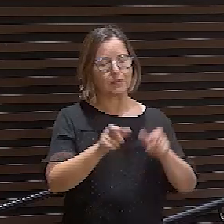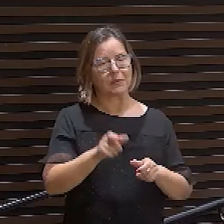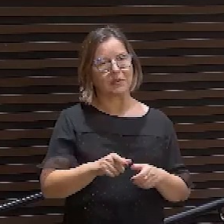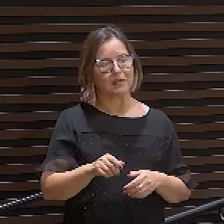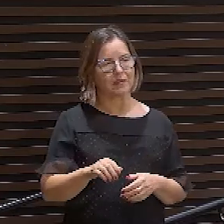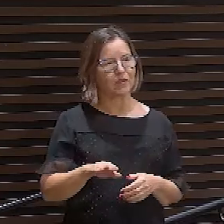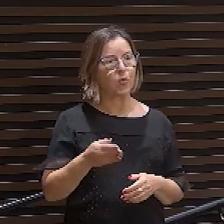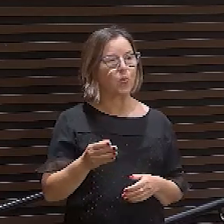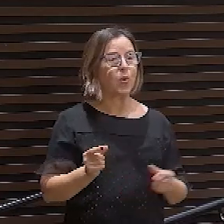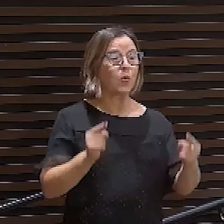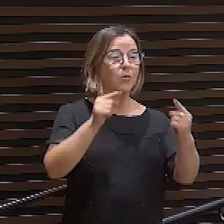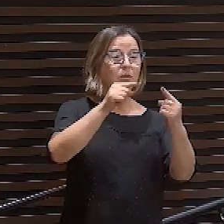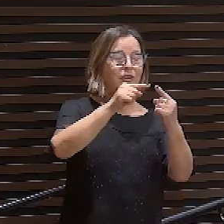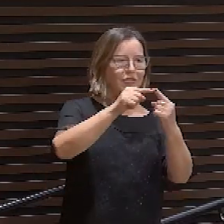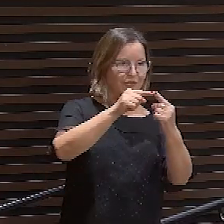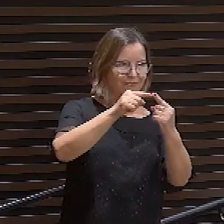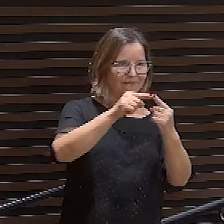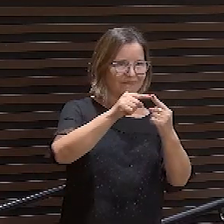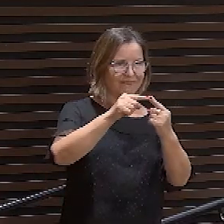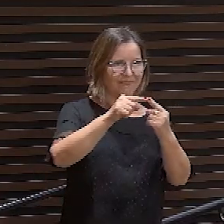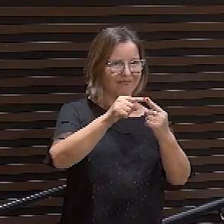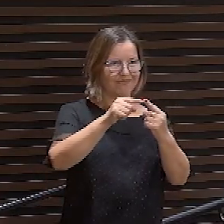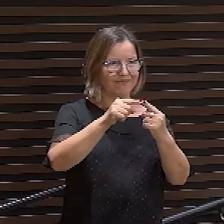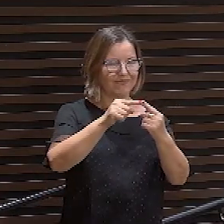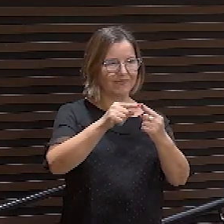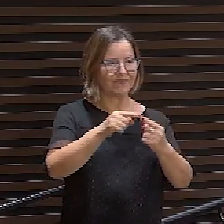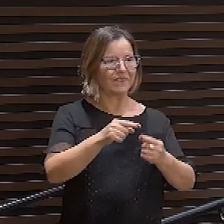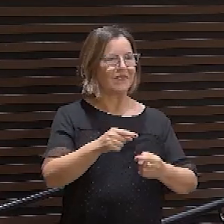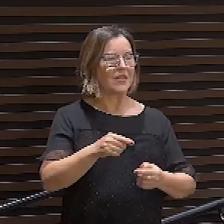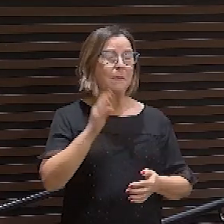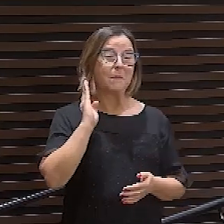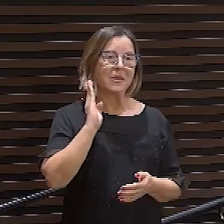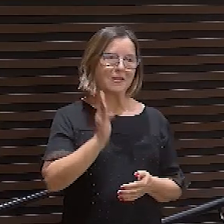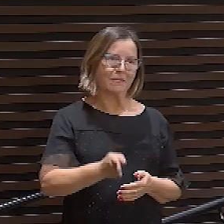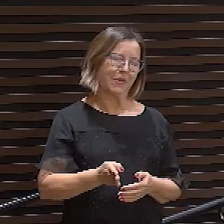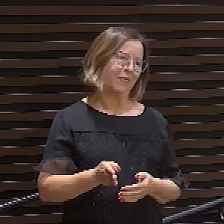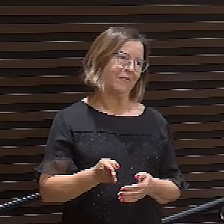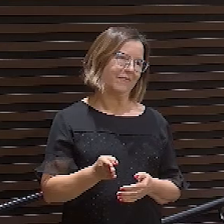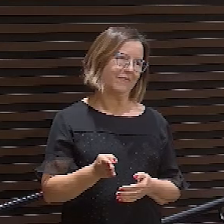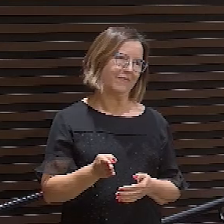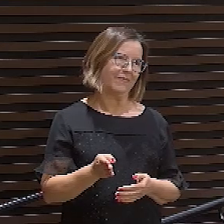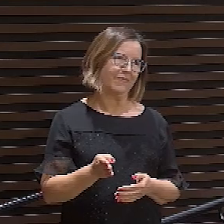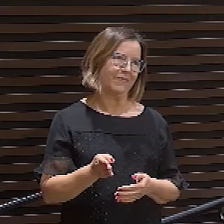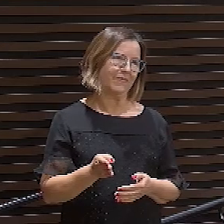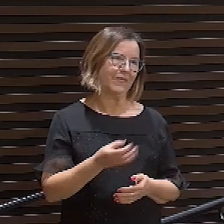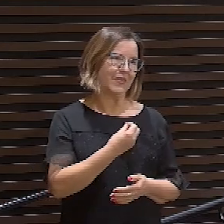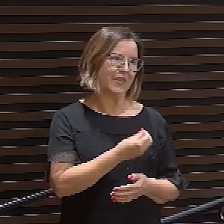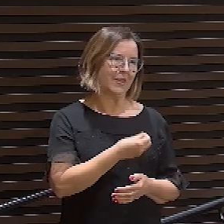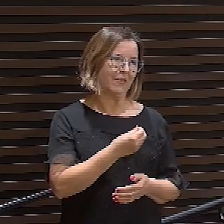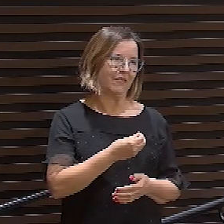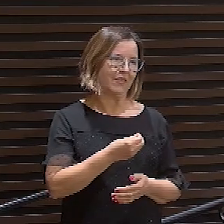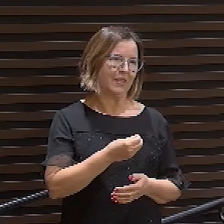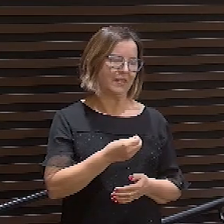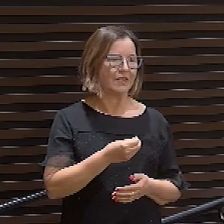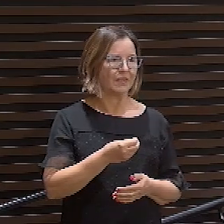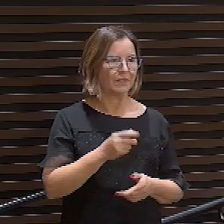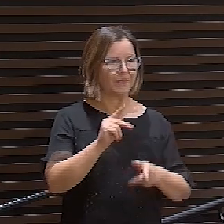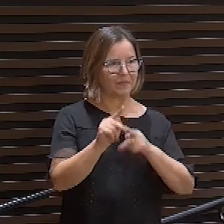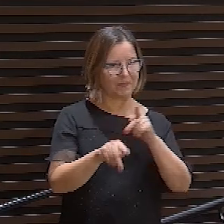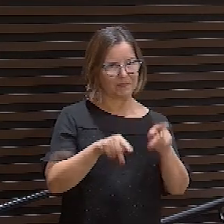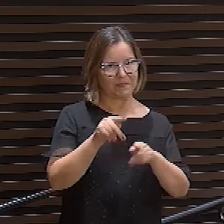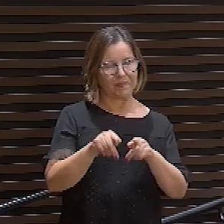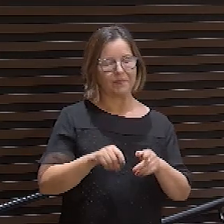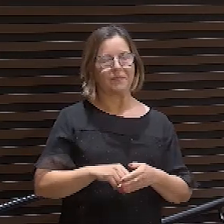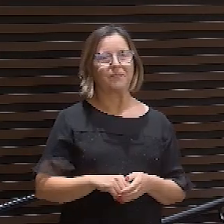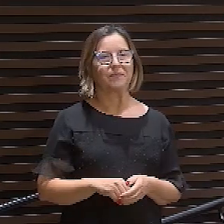fim supremo e principal do ser humano? E